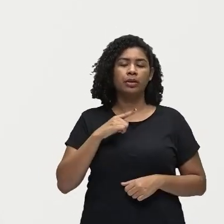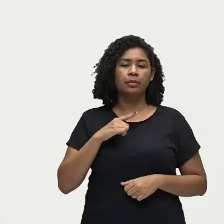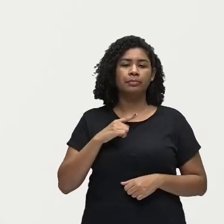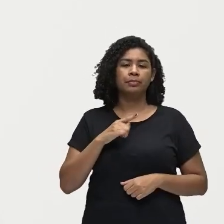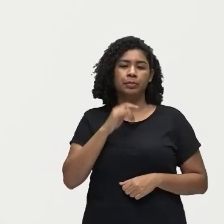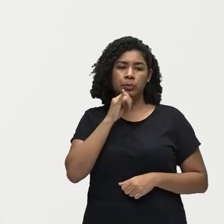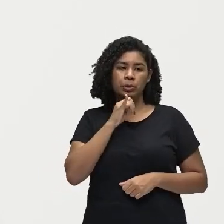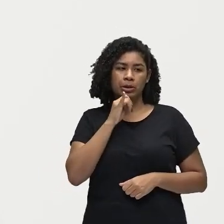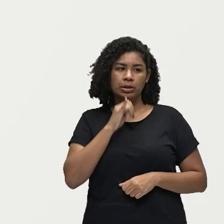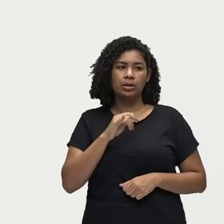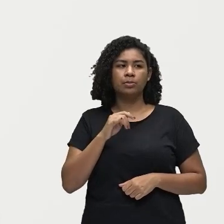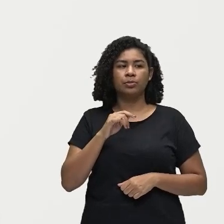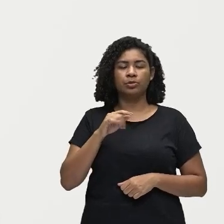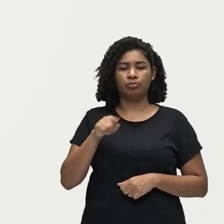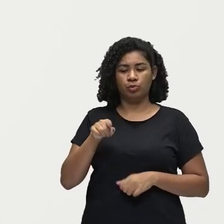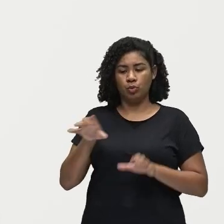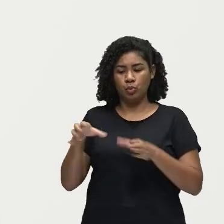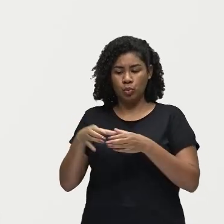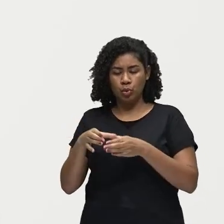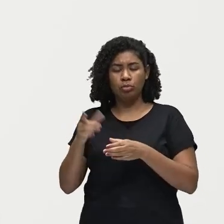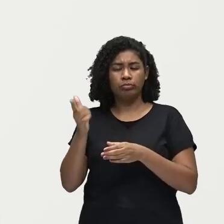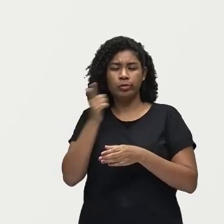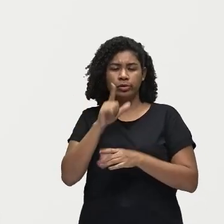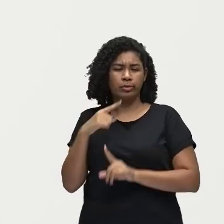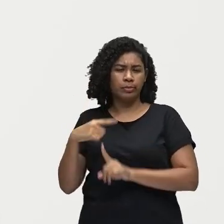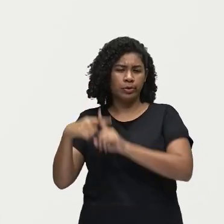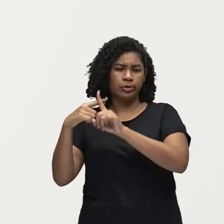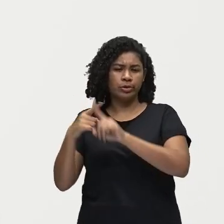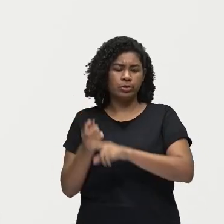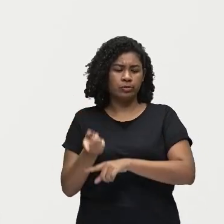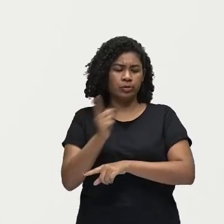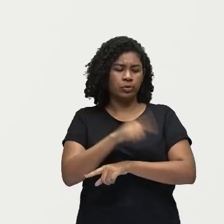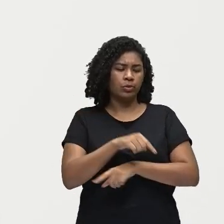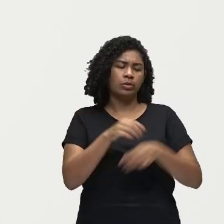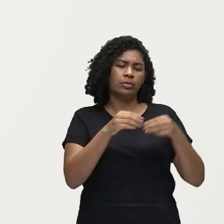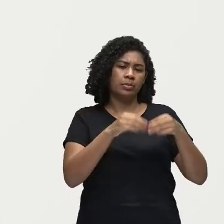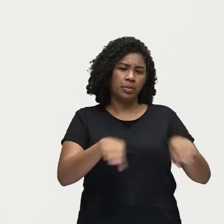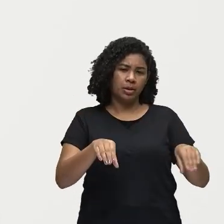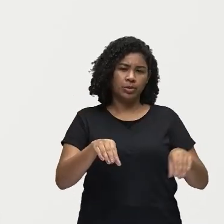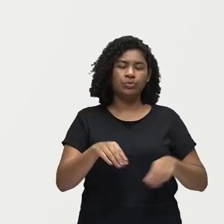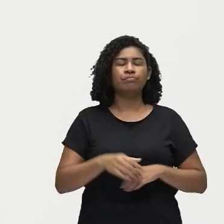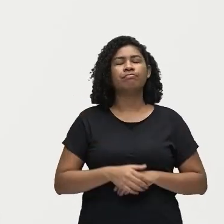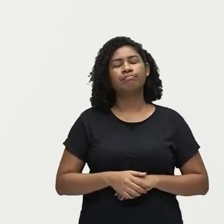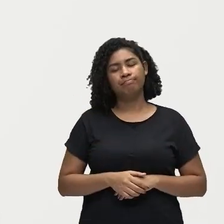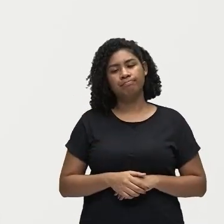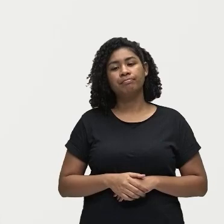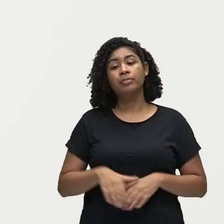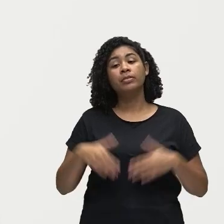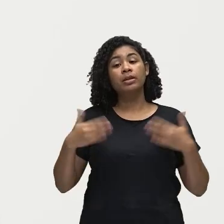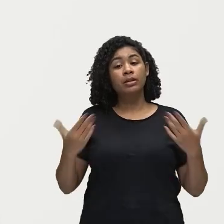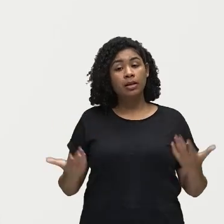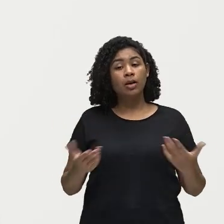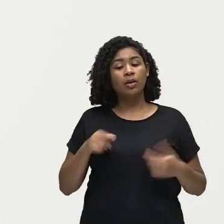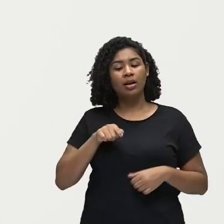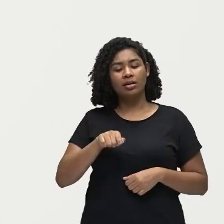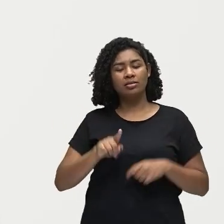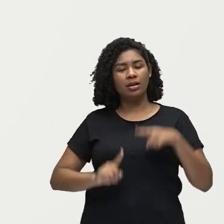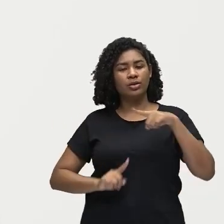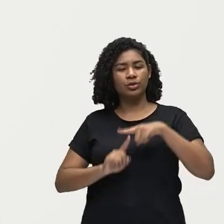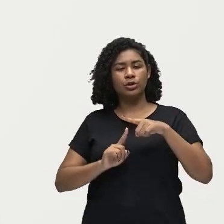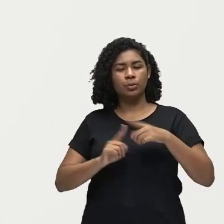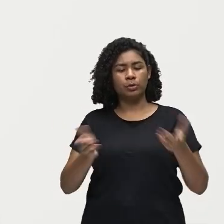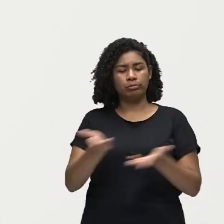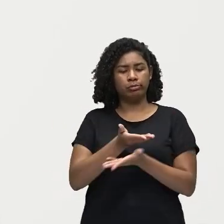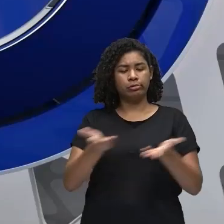saia beneficiado e outro que saia um pouco prejudicado. Então, esse tipo de relação onde há